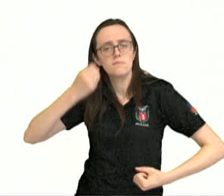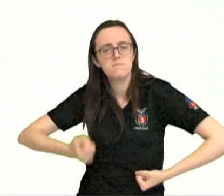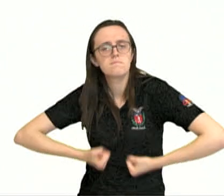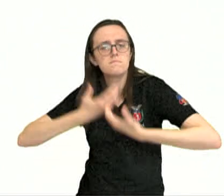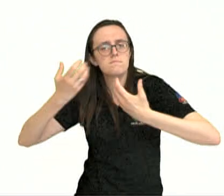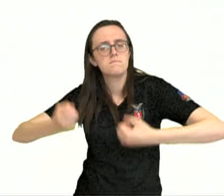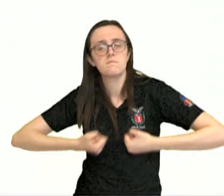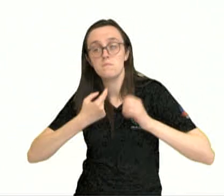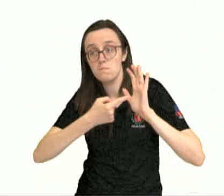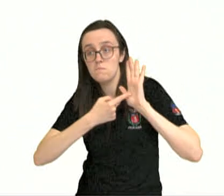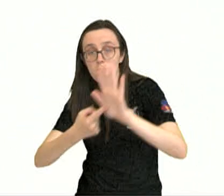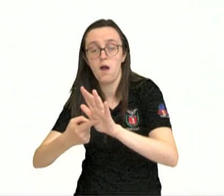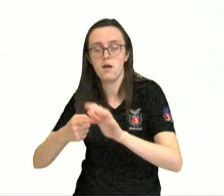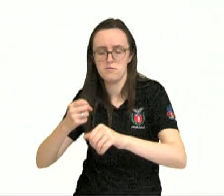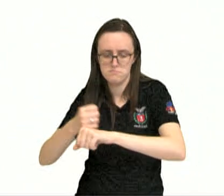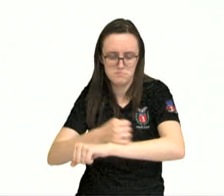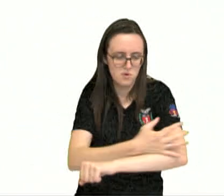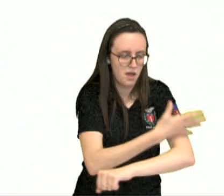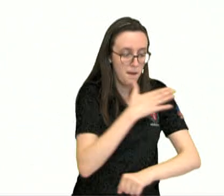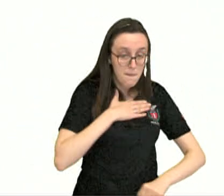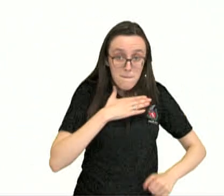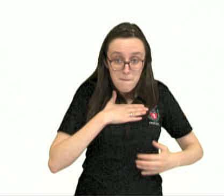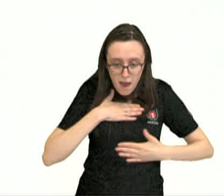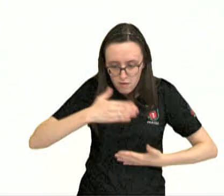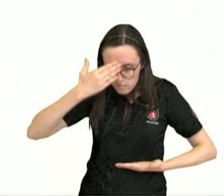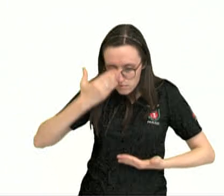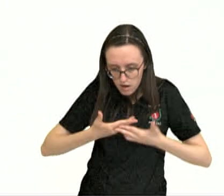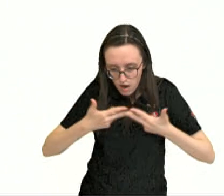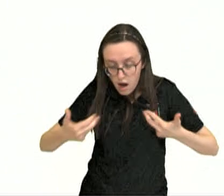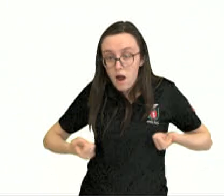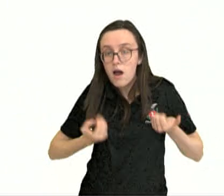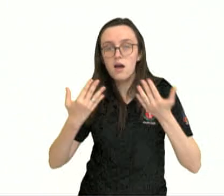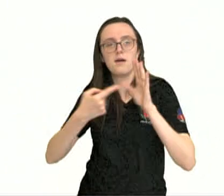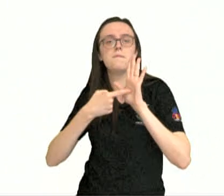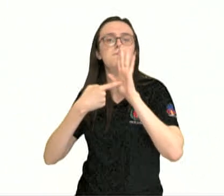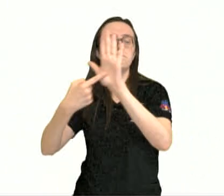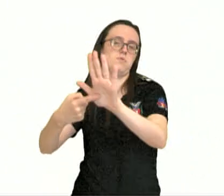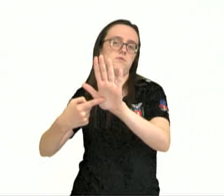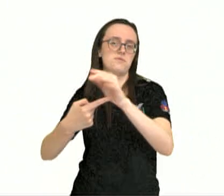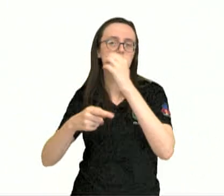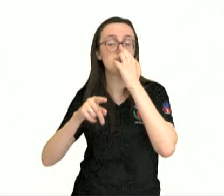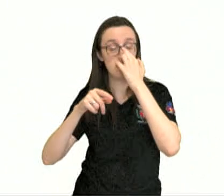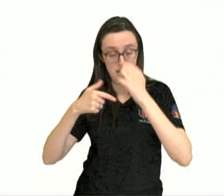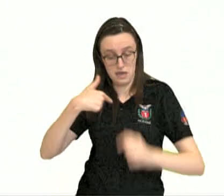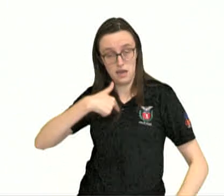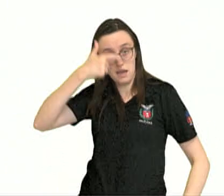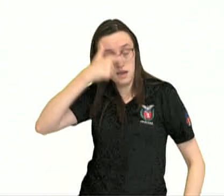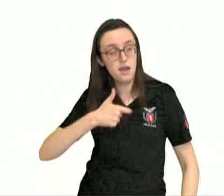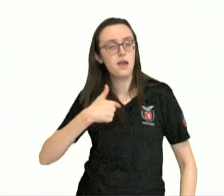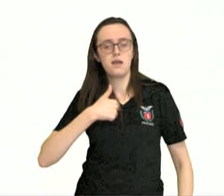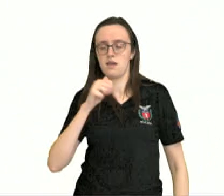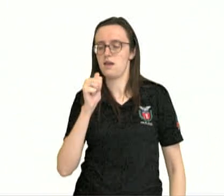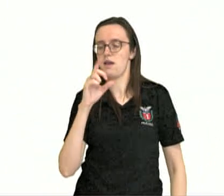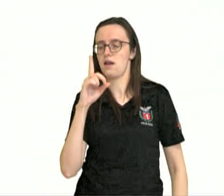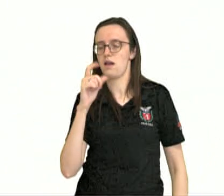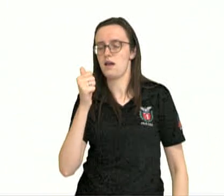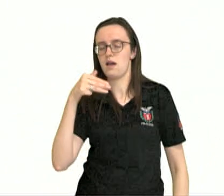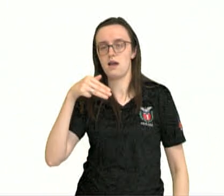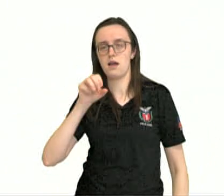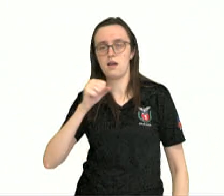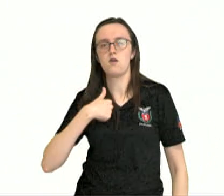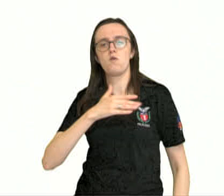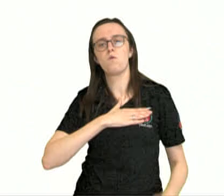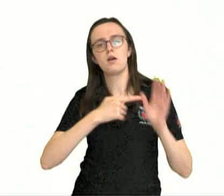expressar a emoção a ideia de um fotógrafo Olha que em seu Adams né expressou-se Por paisagens é aqui